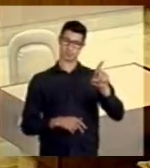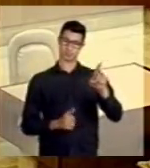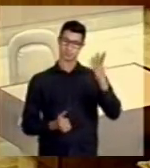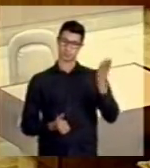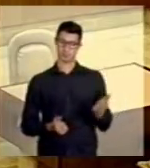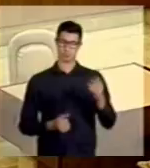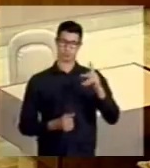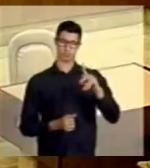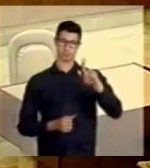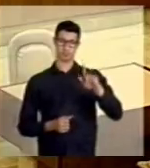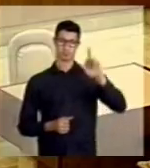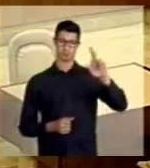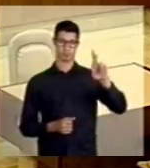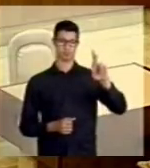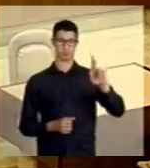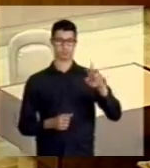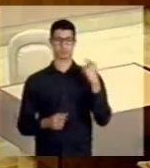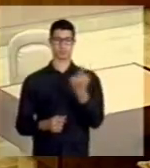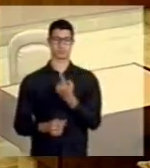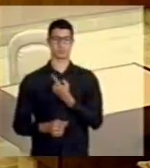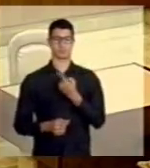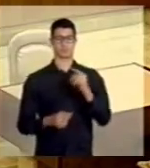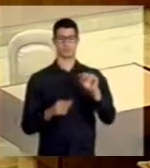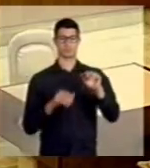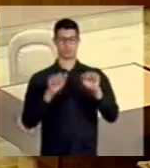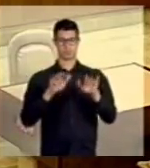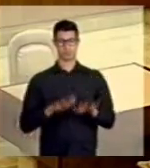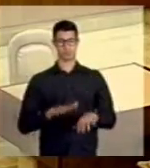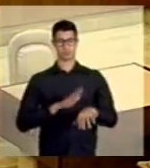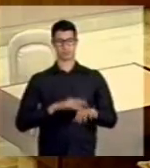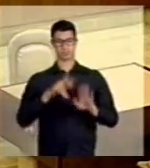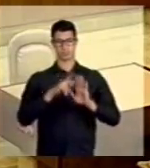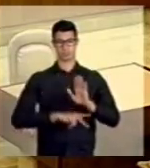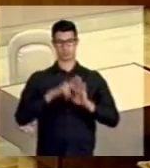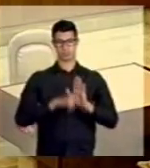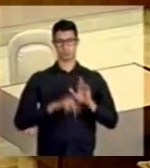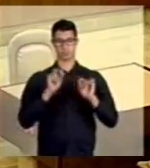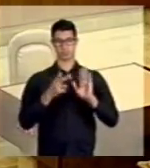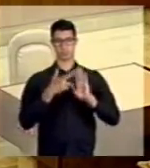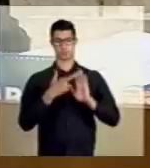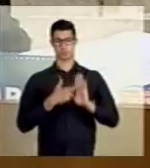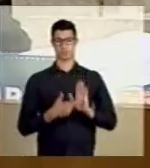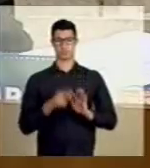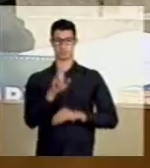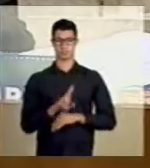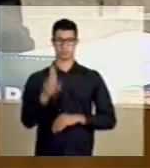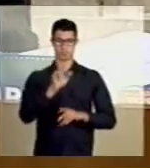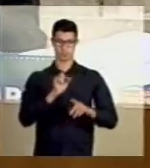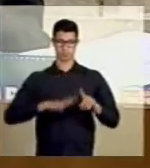proposta pela Procuradoria-Geral da República, nós estamos editando nessa data uma portaria que regulamenta o uso